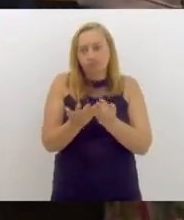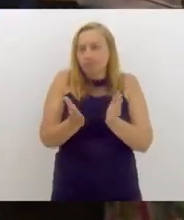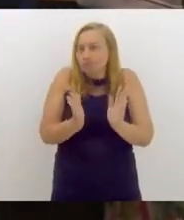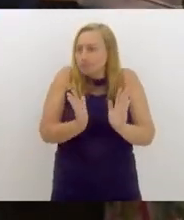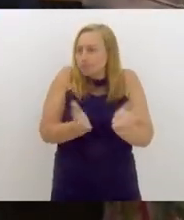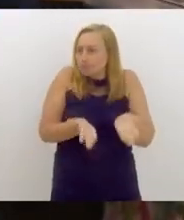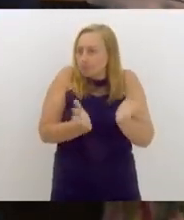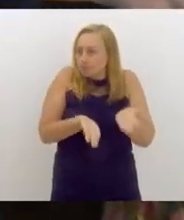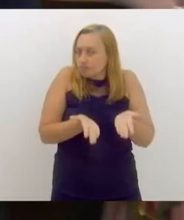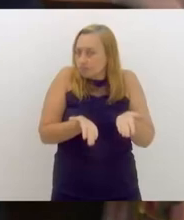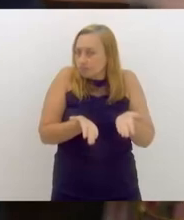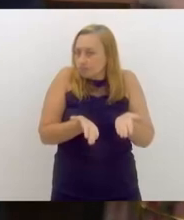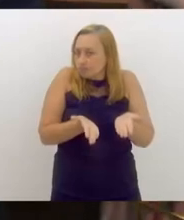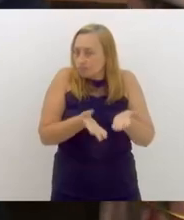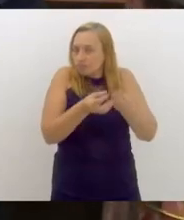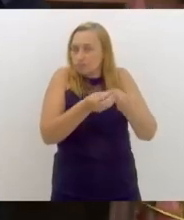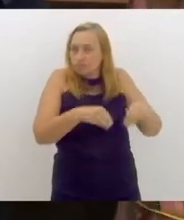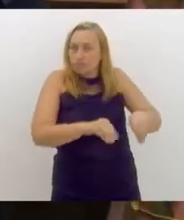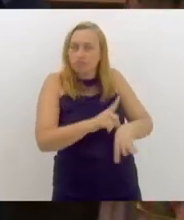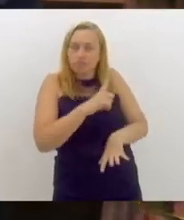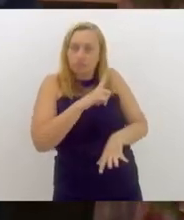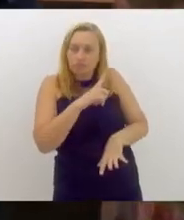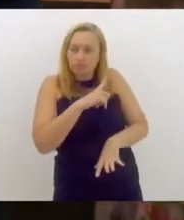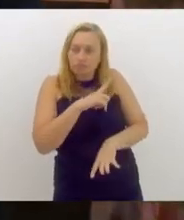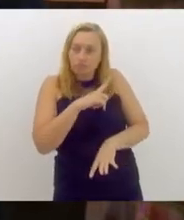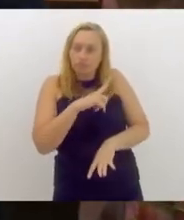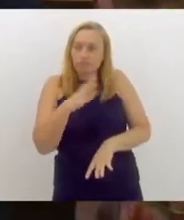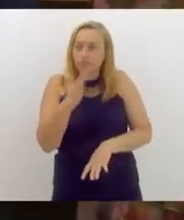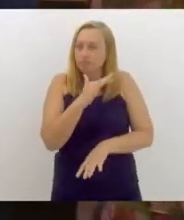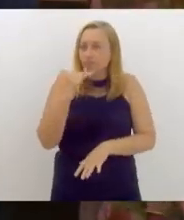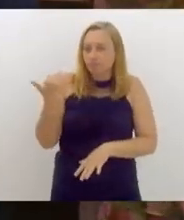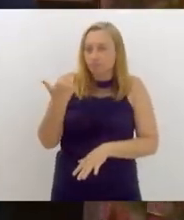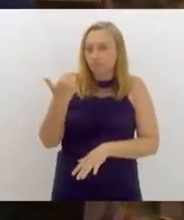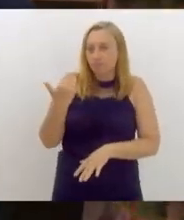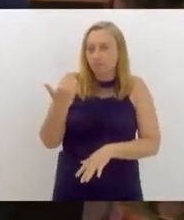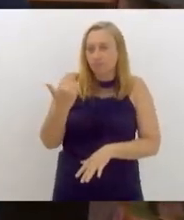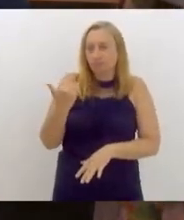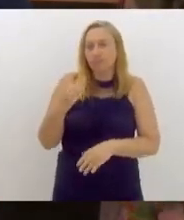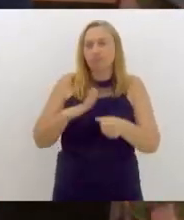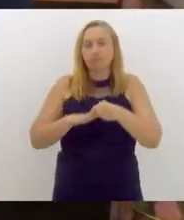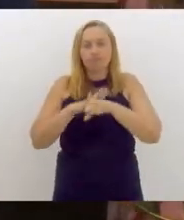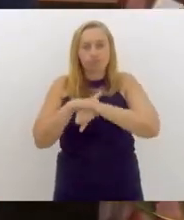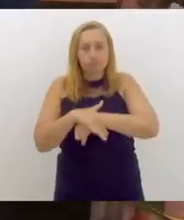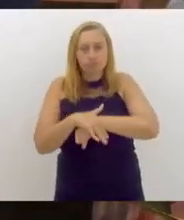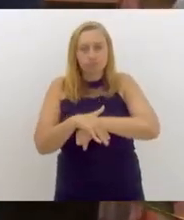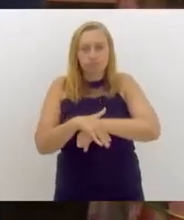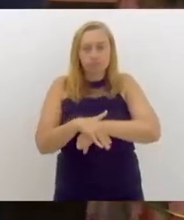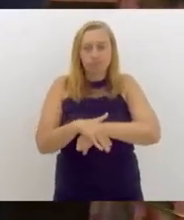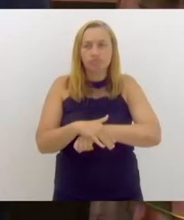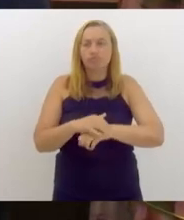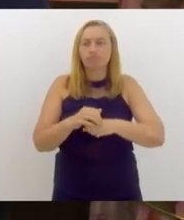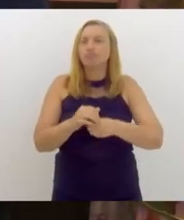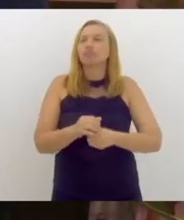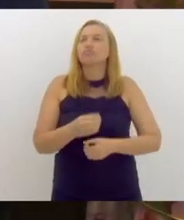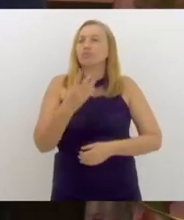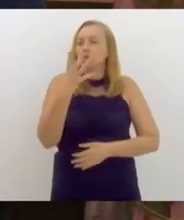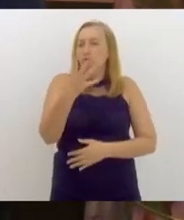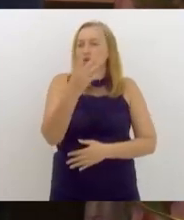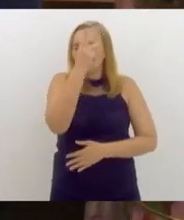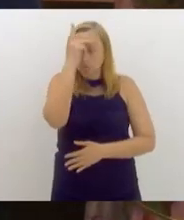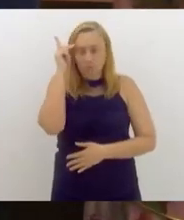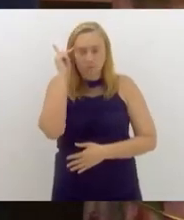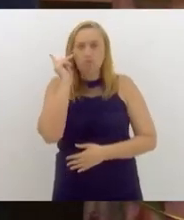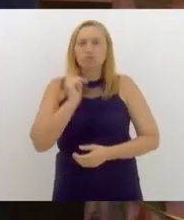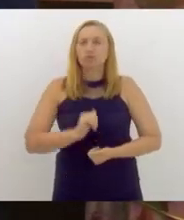em decorrência das mortes que tiveram aí nessa noite de desabamento. Foram 4